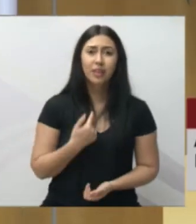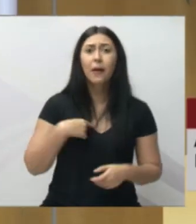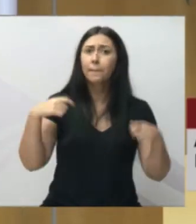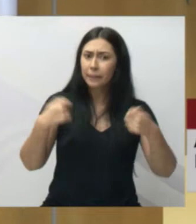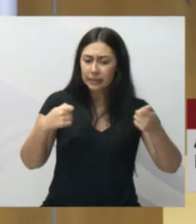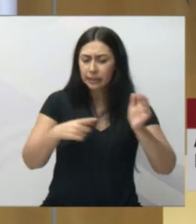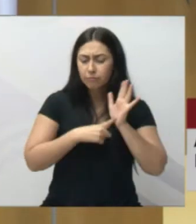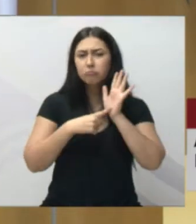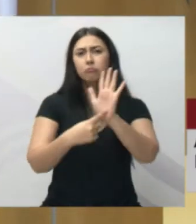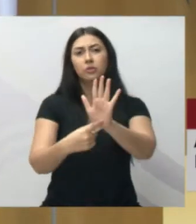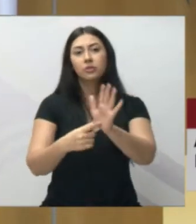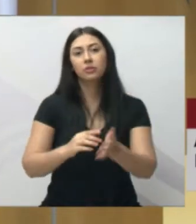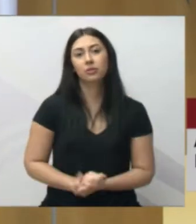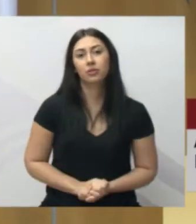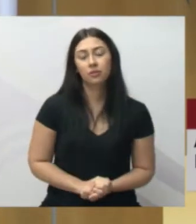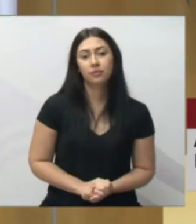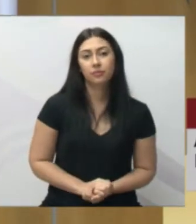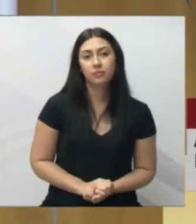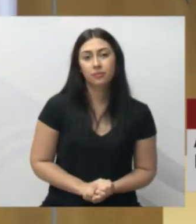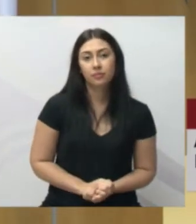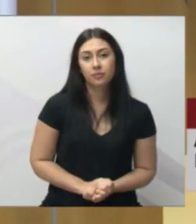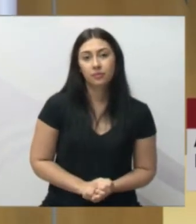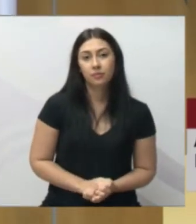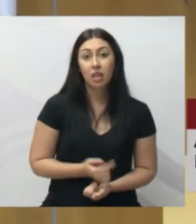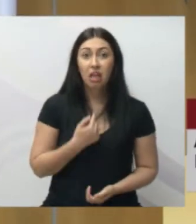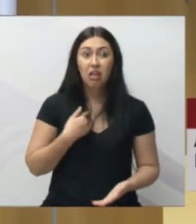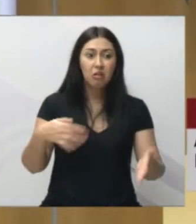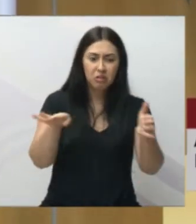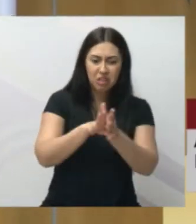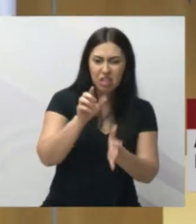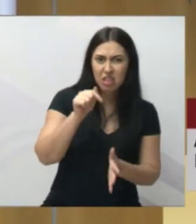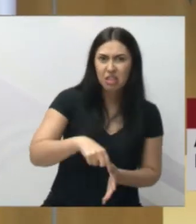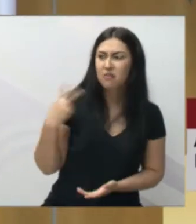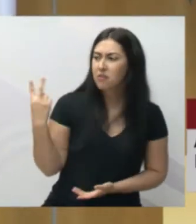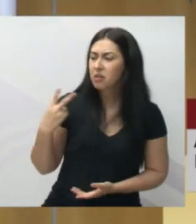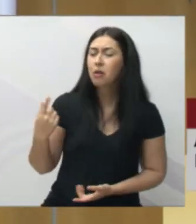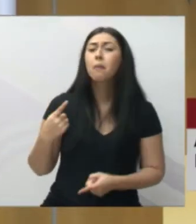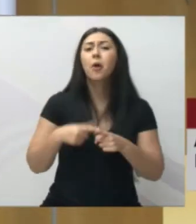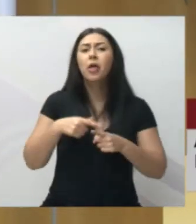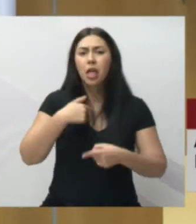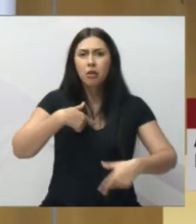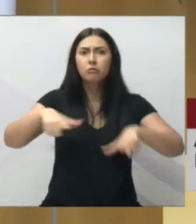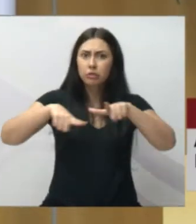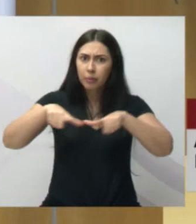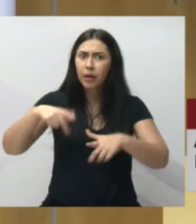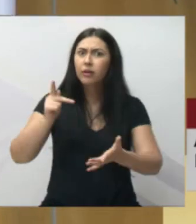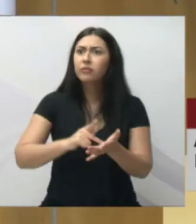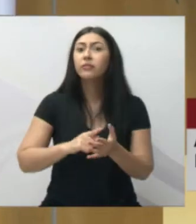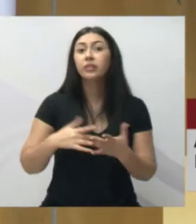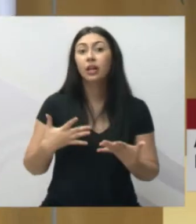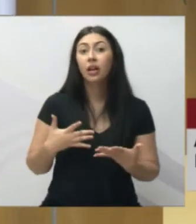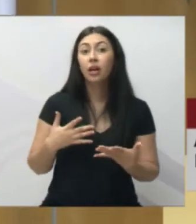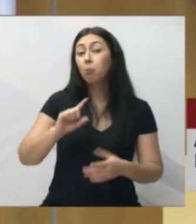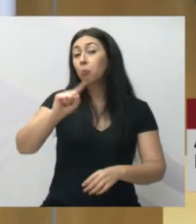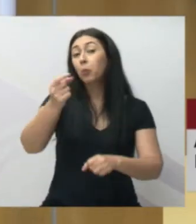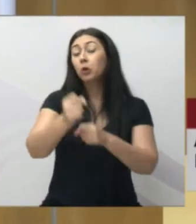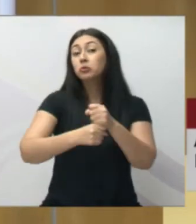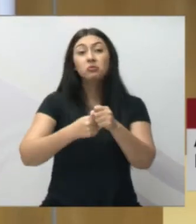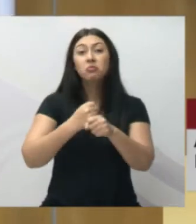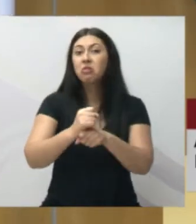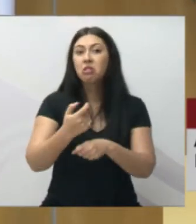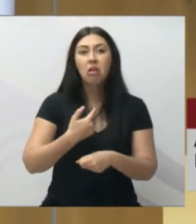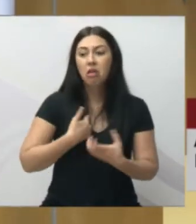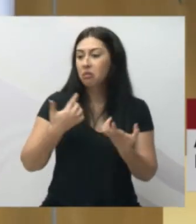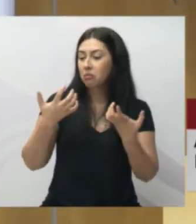me manifestar aqui, porque vim para cá para ser vereador, para fazer o trabalho de vereador. Ano que vem não estarei aqui, por opção